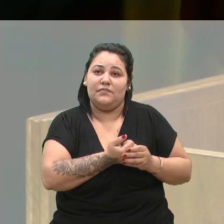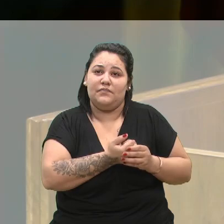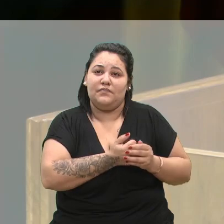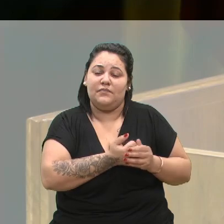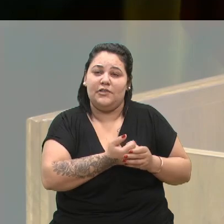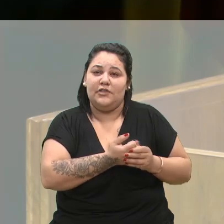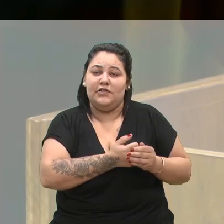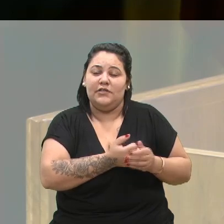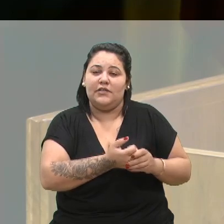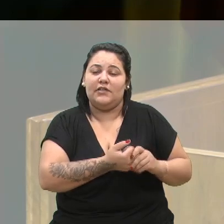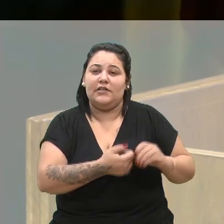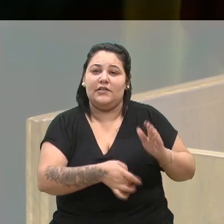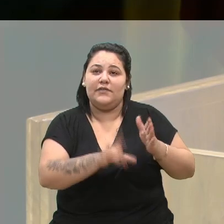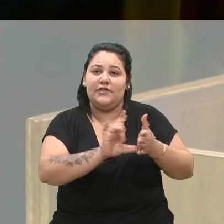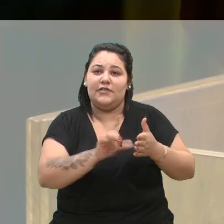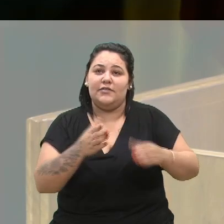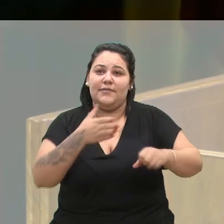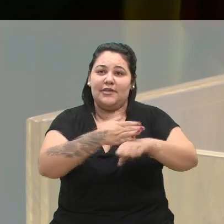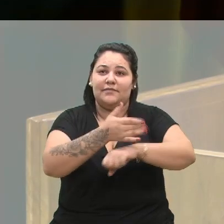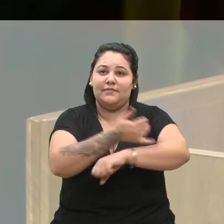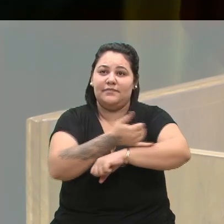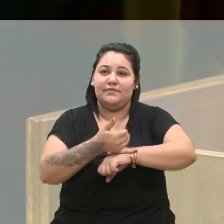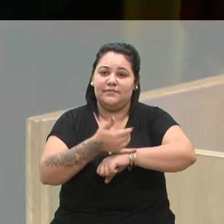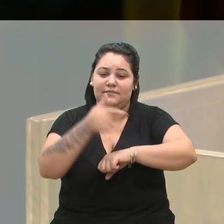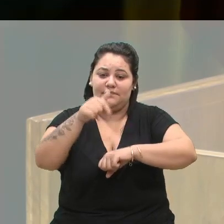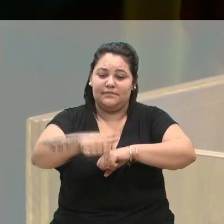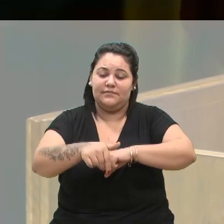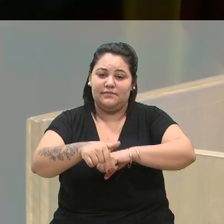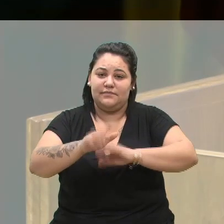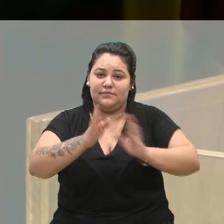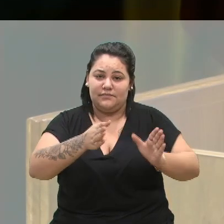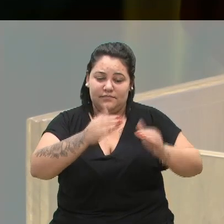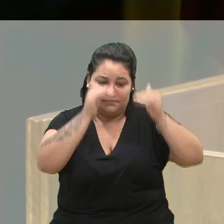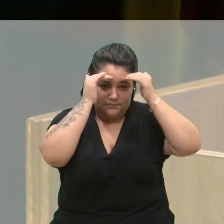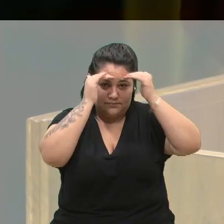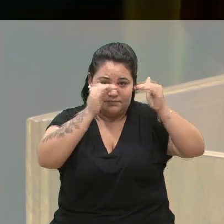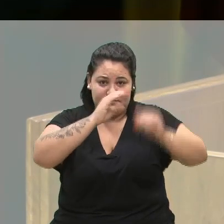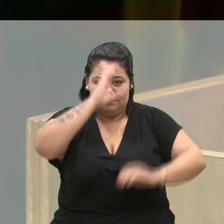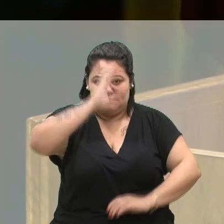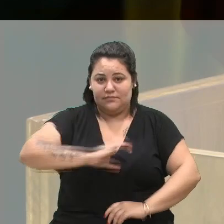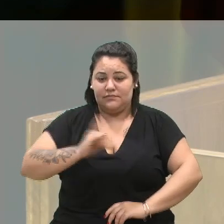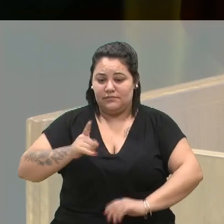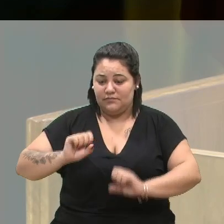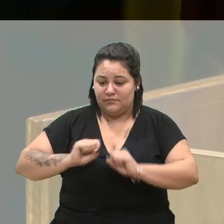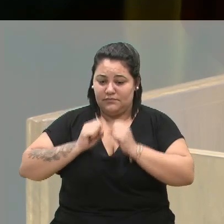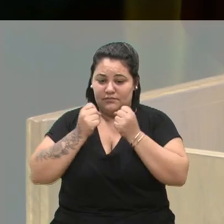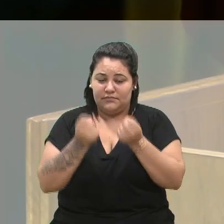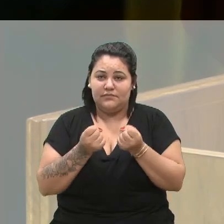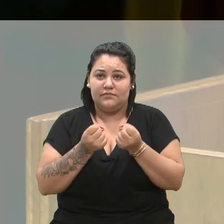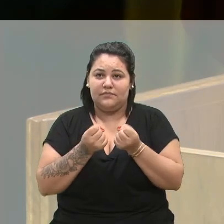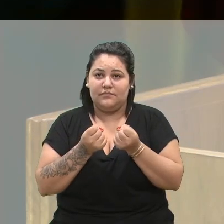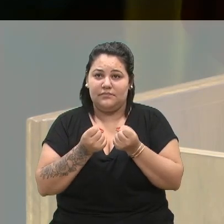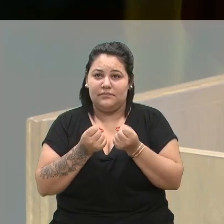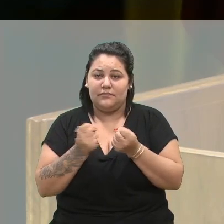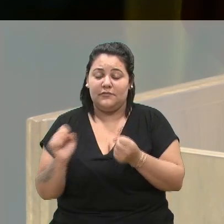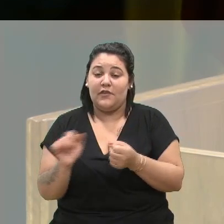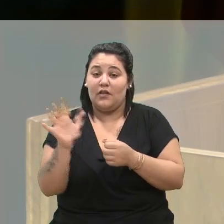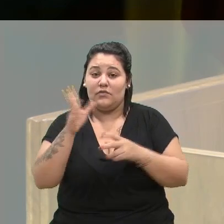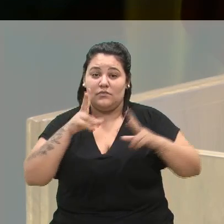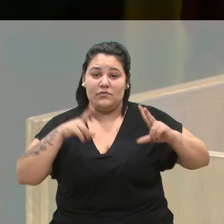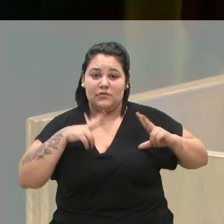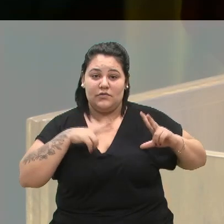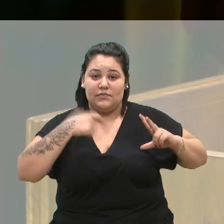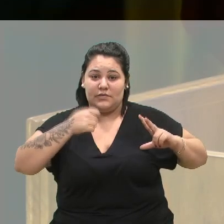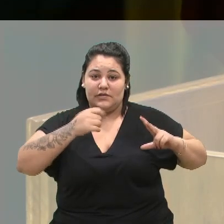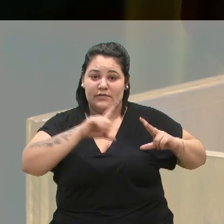incorporação, já despontou como um cidadão com predicados que destacaram uma escala de valores pessoais, que deveriam servir